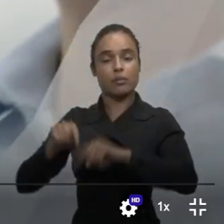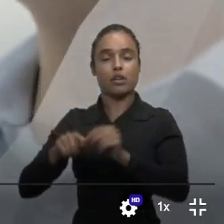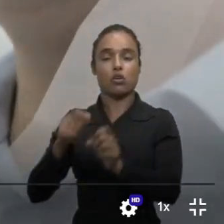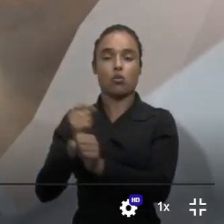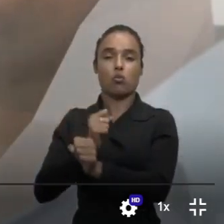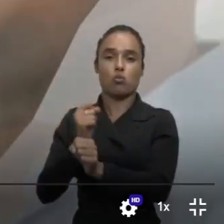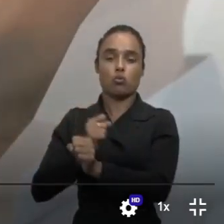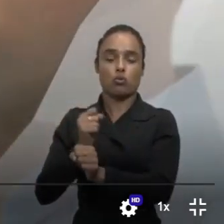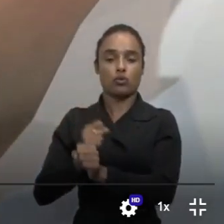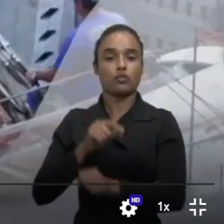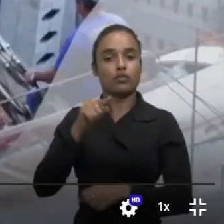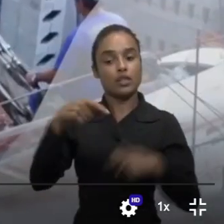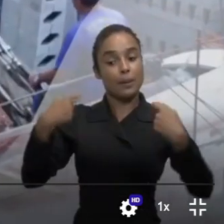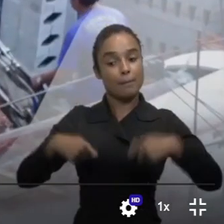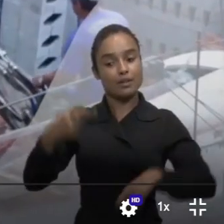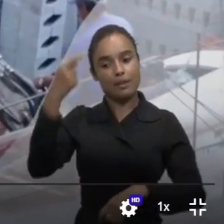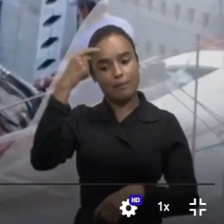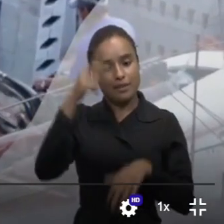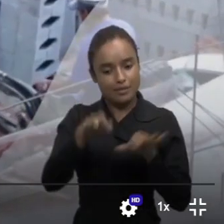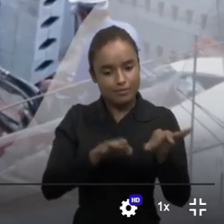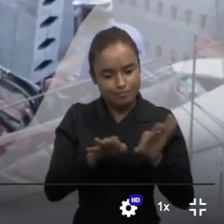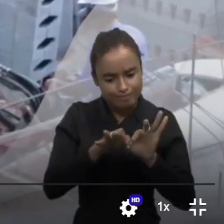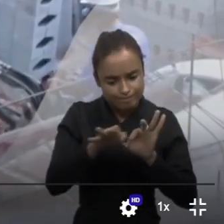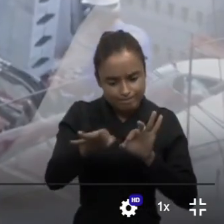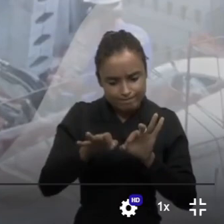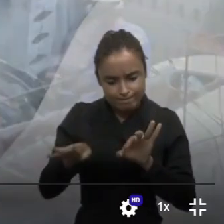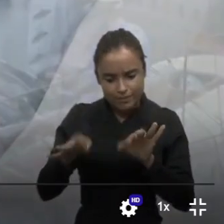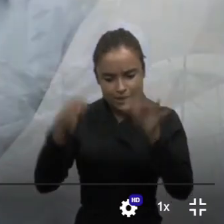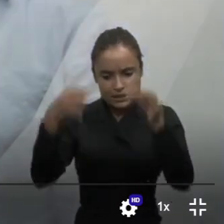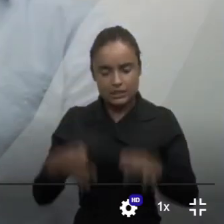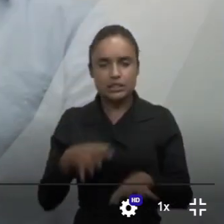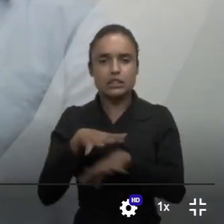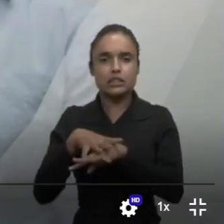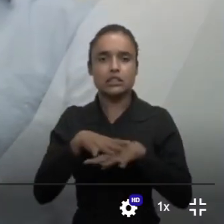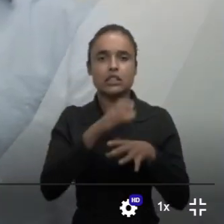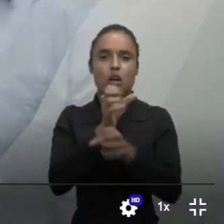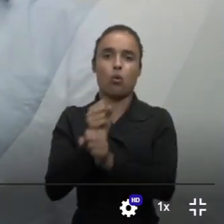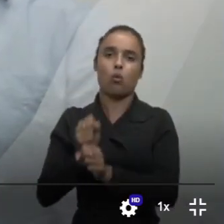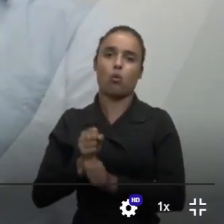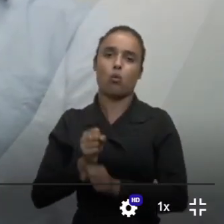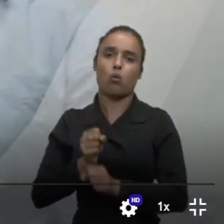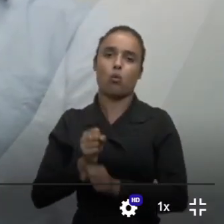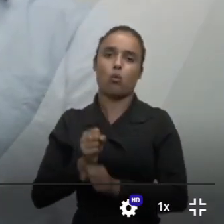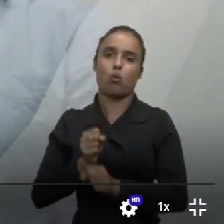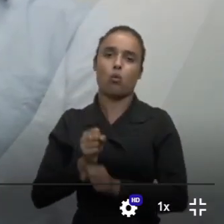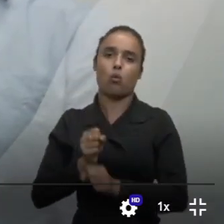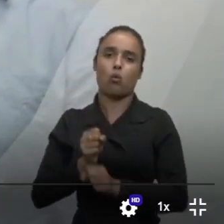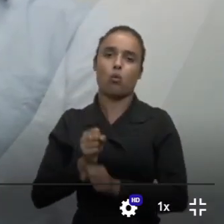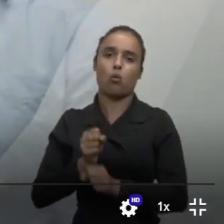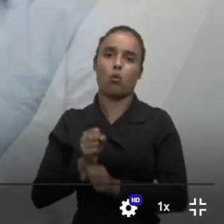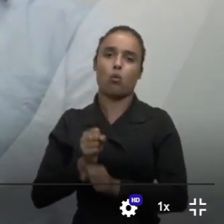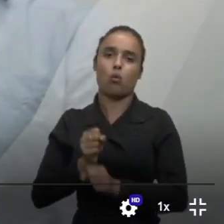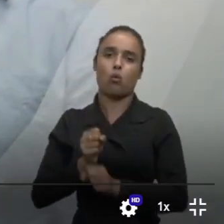devem ser muito bem calculadas antes de sair do papel. A consideração incorreta, seja de qualquer